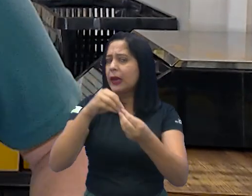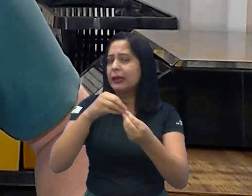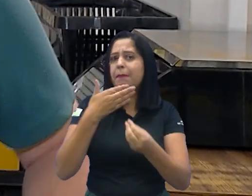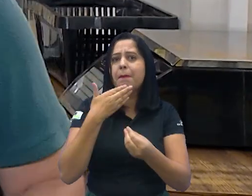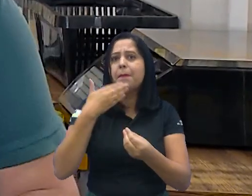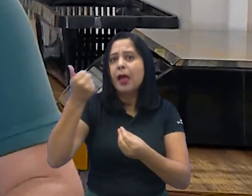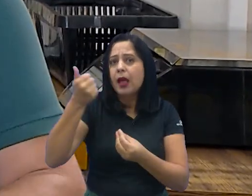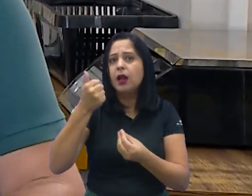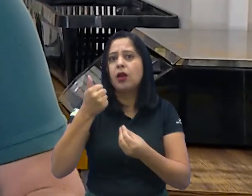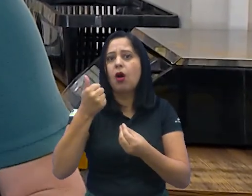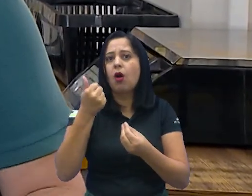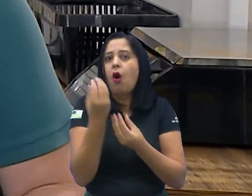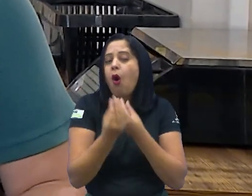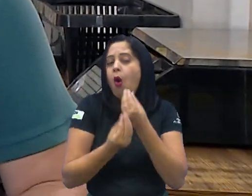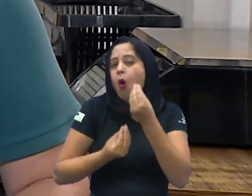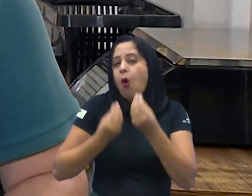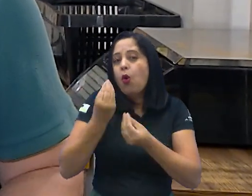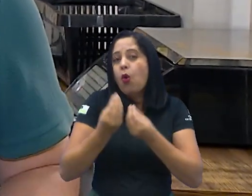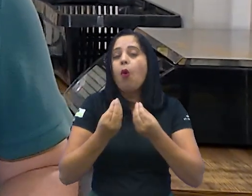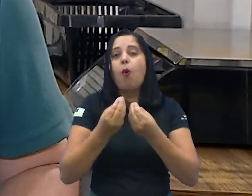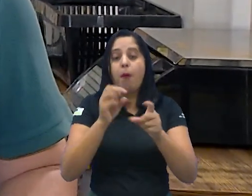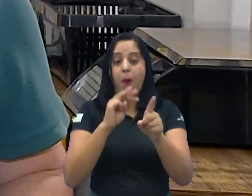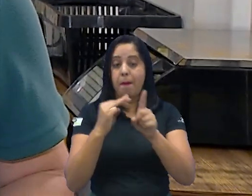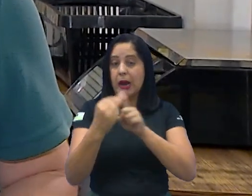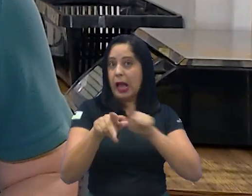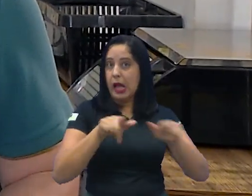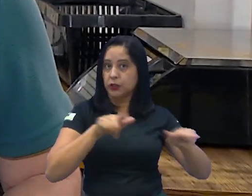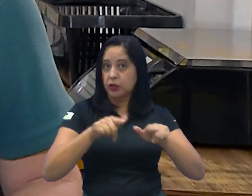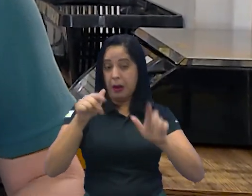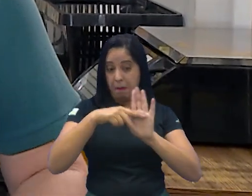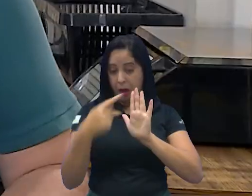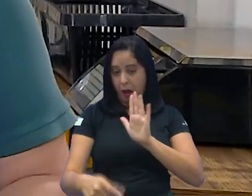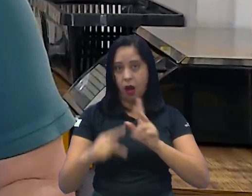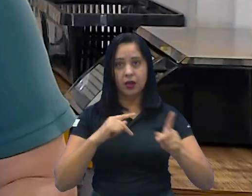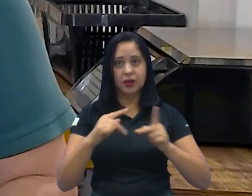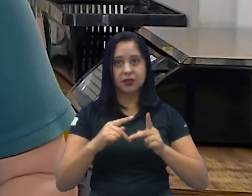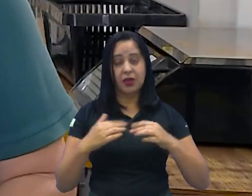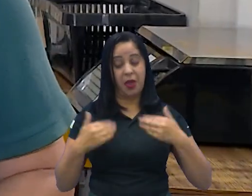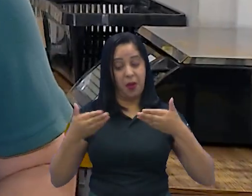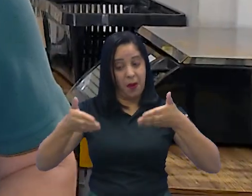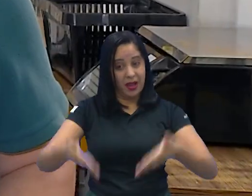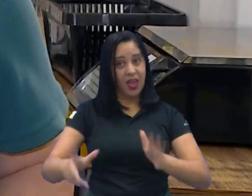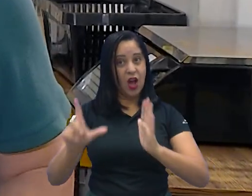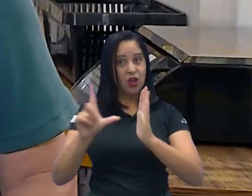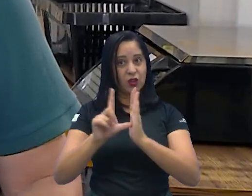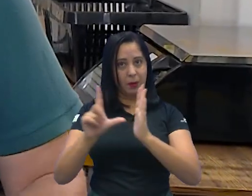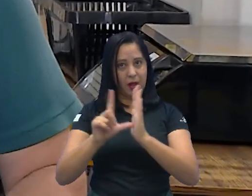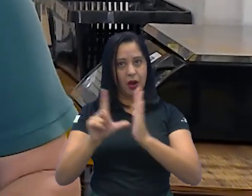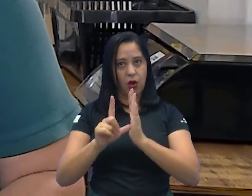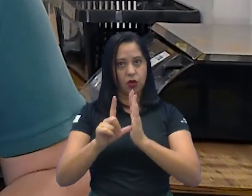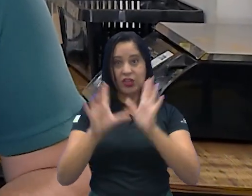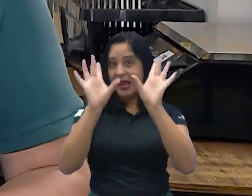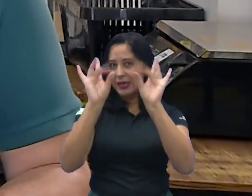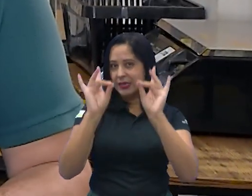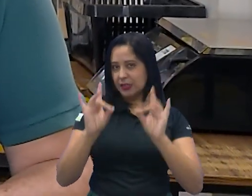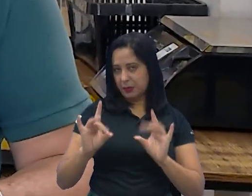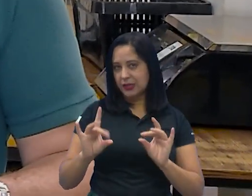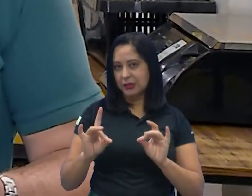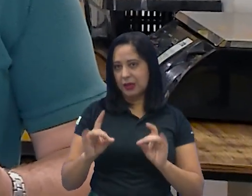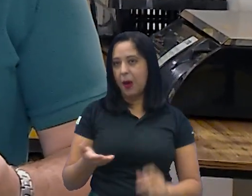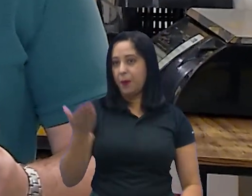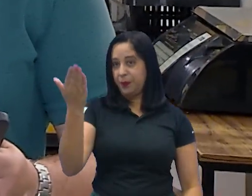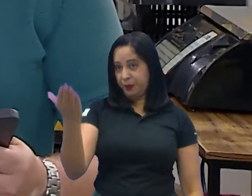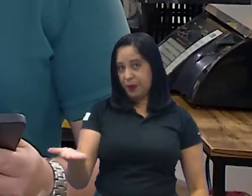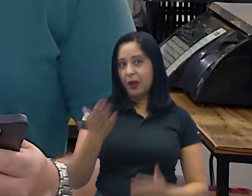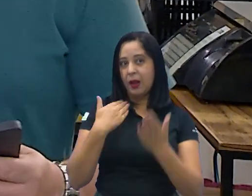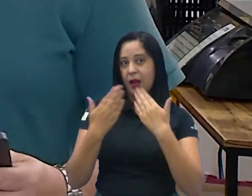né, como está o mercado aqui em São José dos Campos, eu estou em uma loja especializada e quem vai bater um papo com a gente